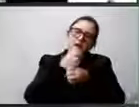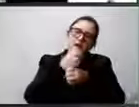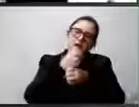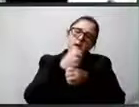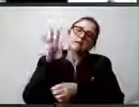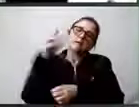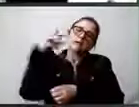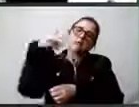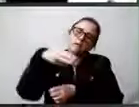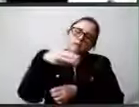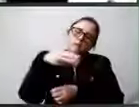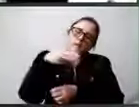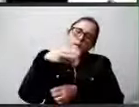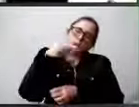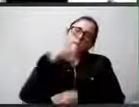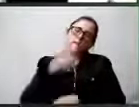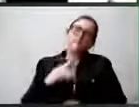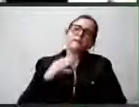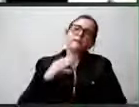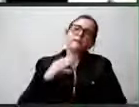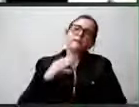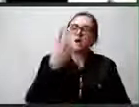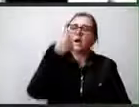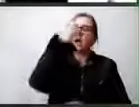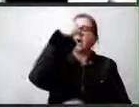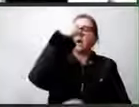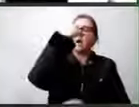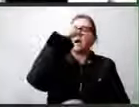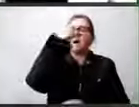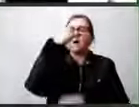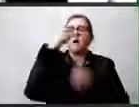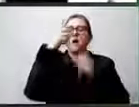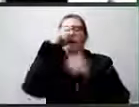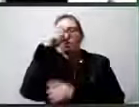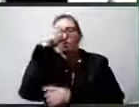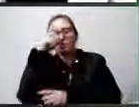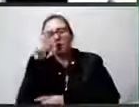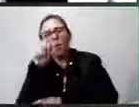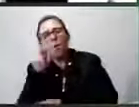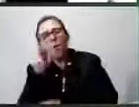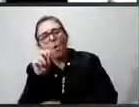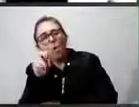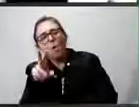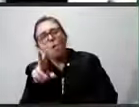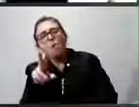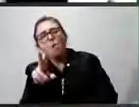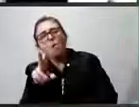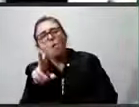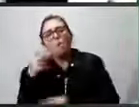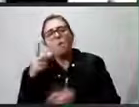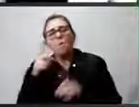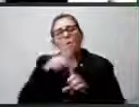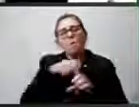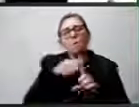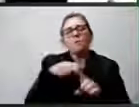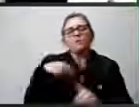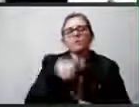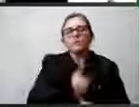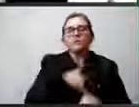esses pacientes, tanto intubados e ainda dentro do hospital ou pós-intubação, né? Para a gente que é